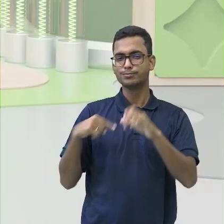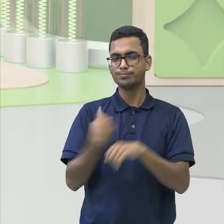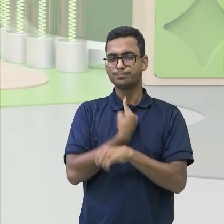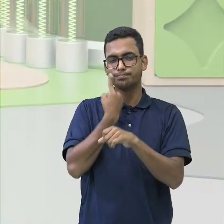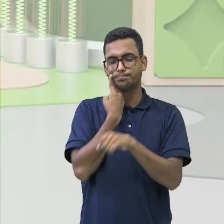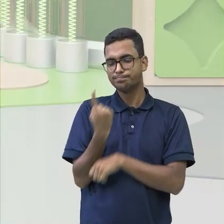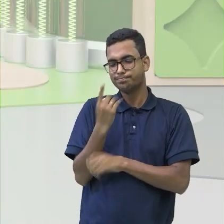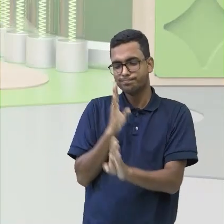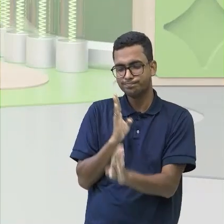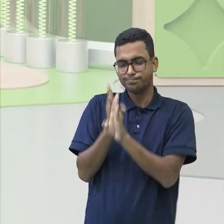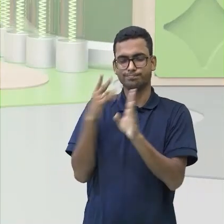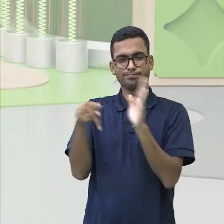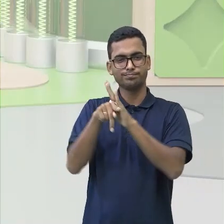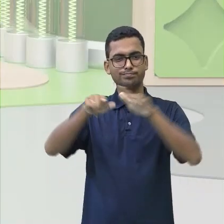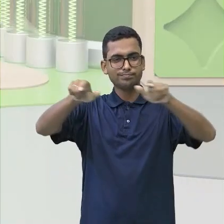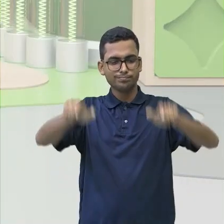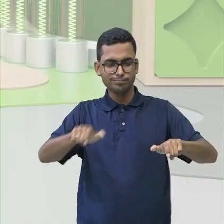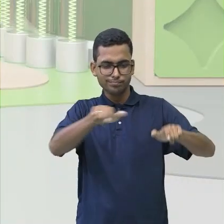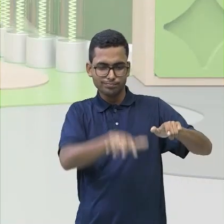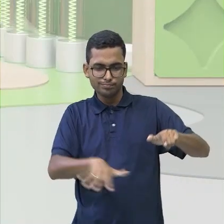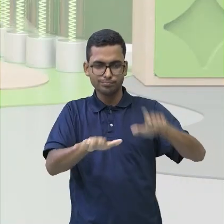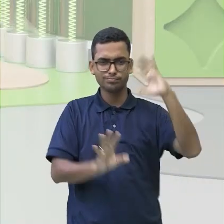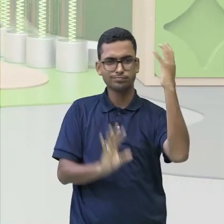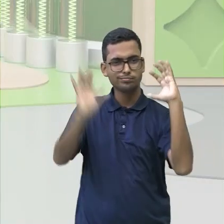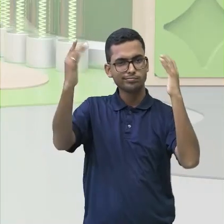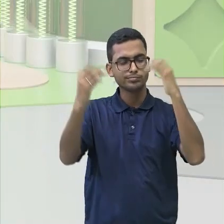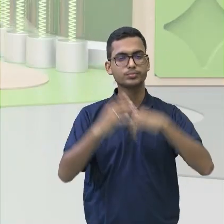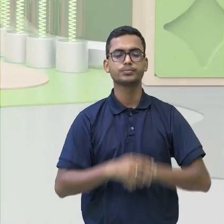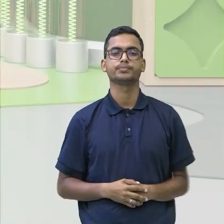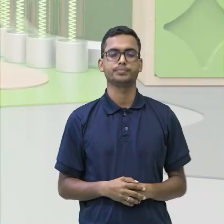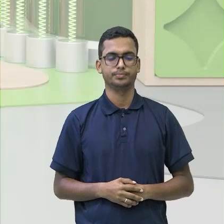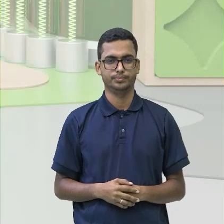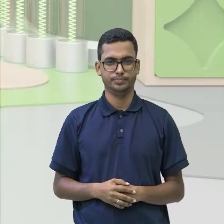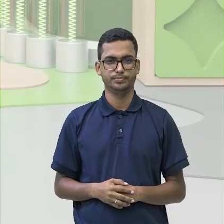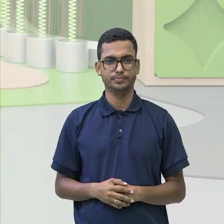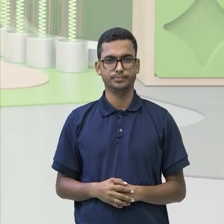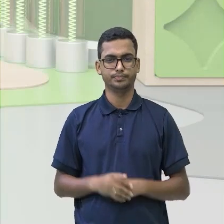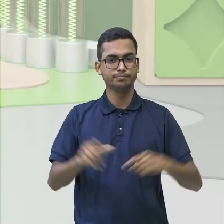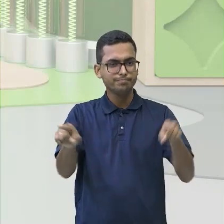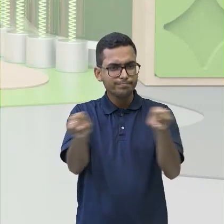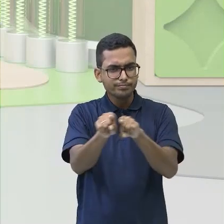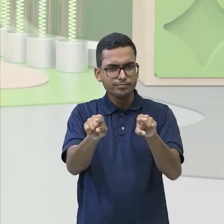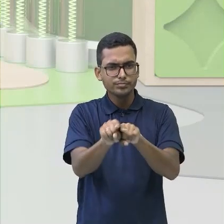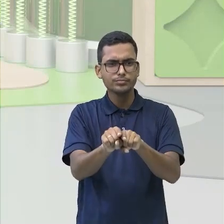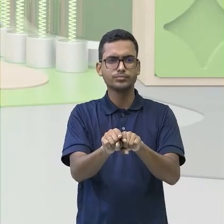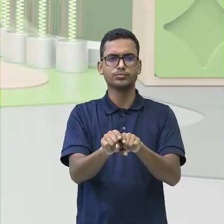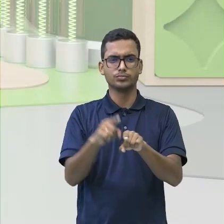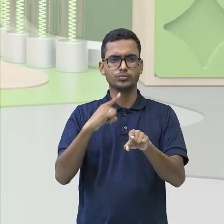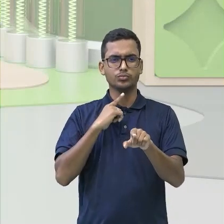encontrar nessas zonas tropicais. E o clima tropical e as suas